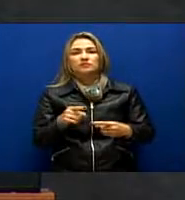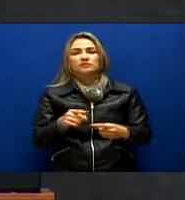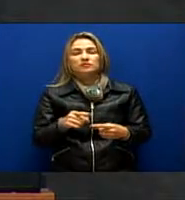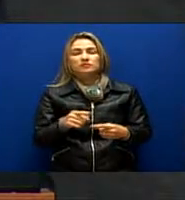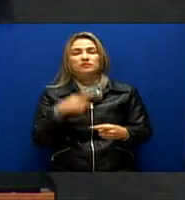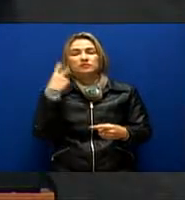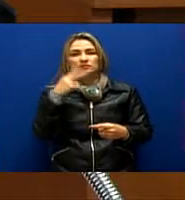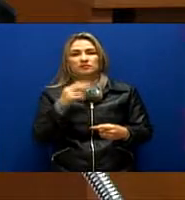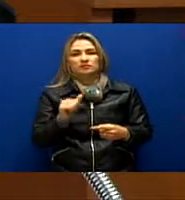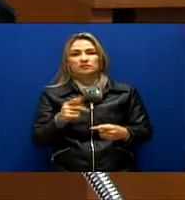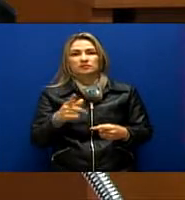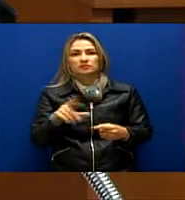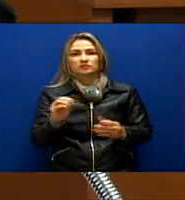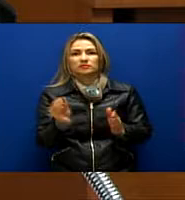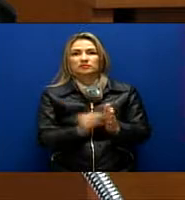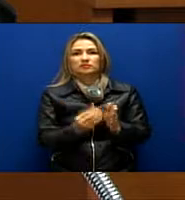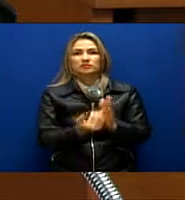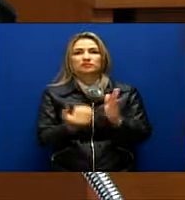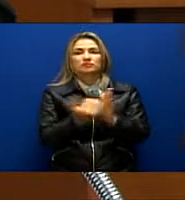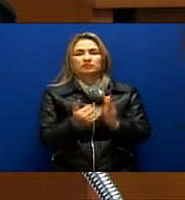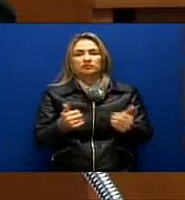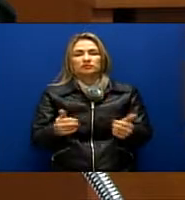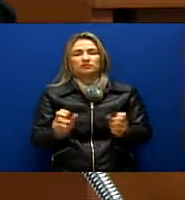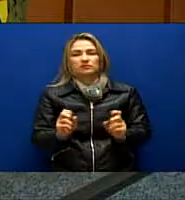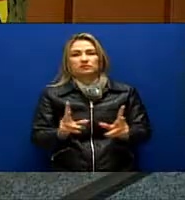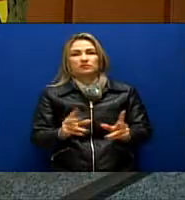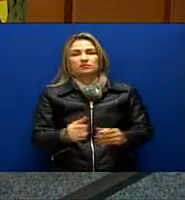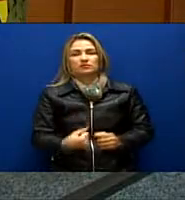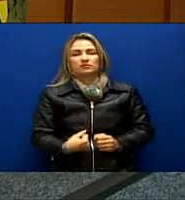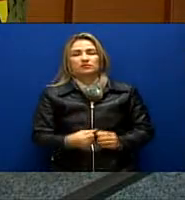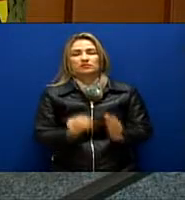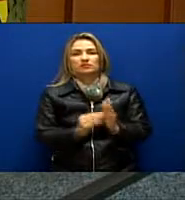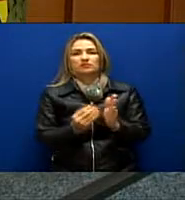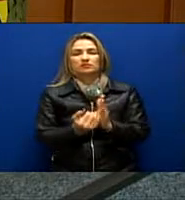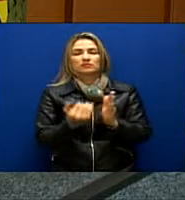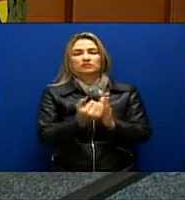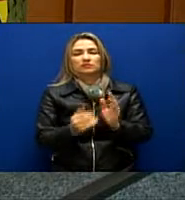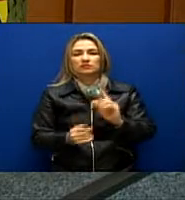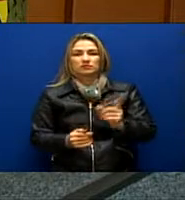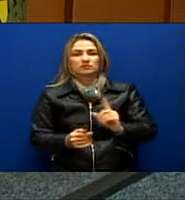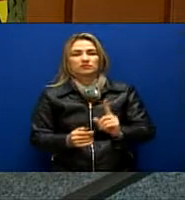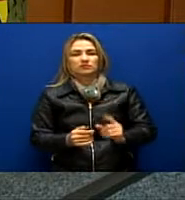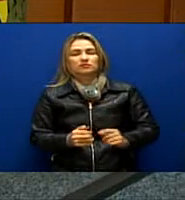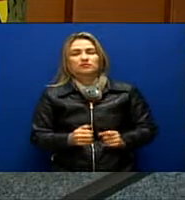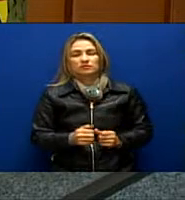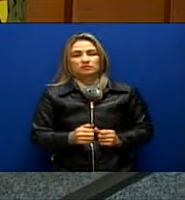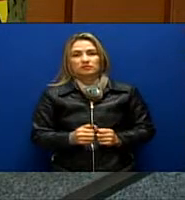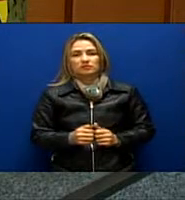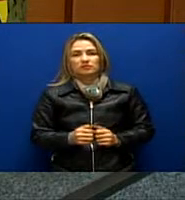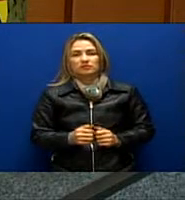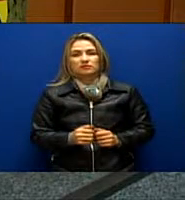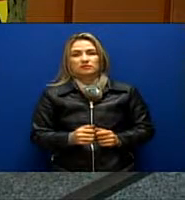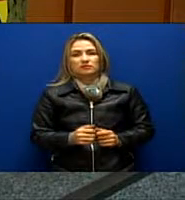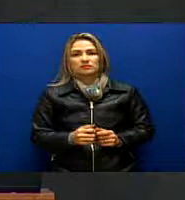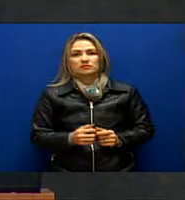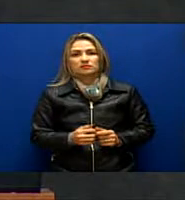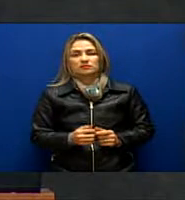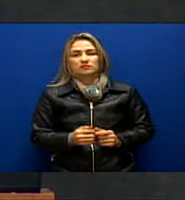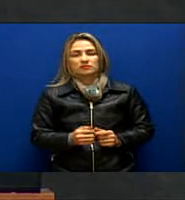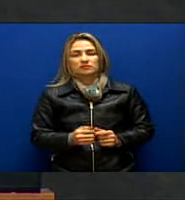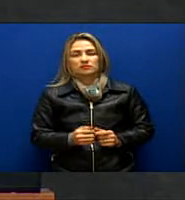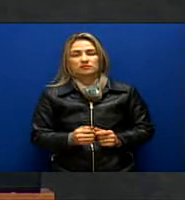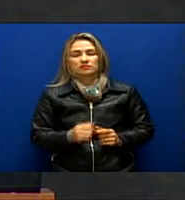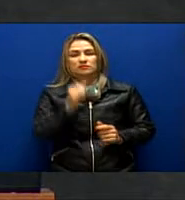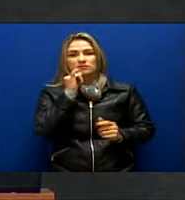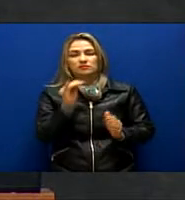enquanto está tramitando. Bom caminho andado. Você entendeu? Bom caminho andado. Você não apresenta emenda agora, senão o projeto sai de pauta. Não. Apresenta enquanto estiver tramitando. Tá certo? Eu